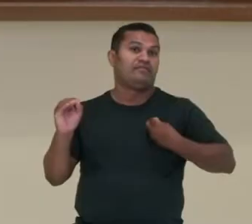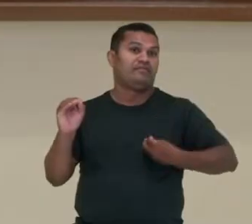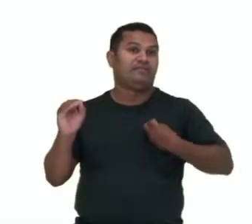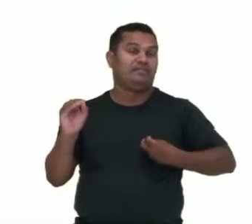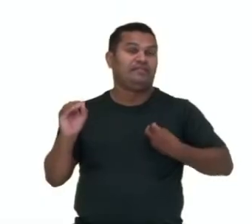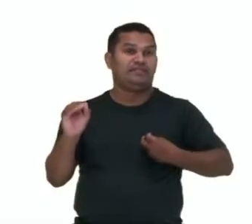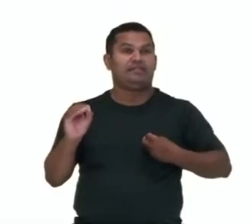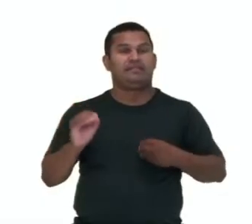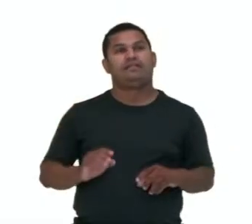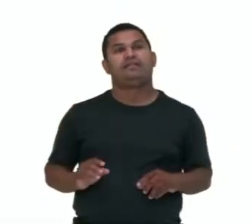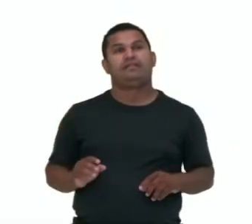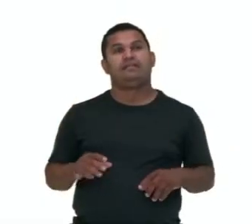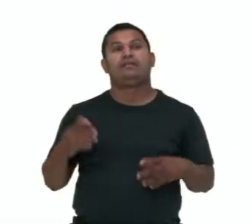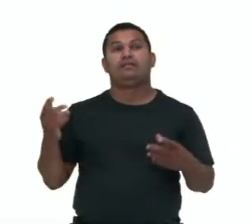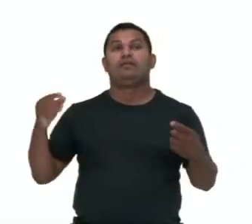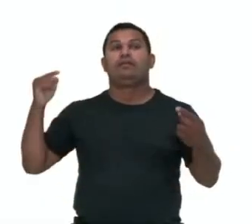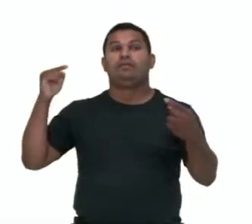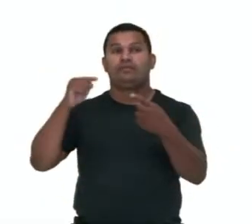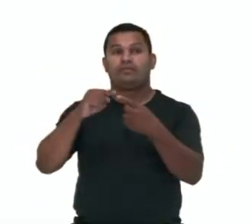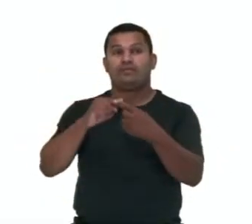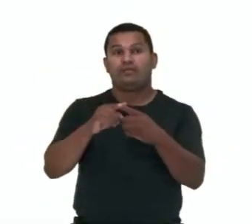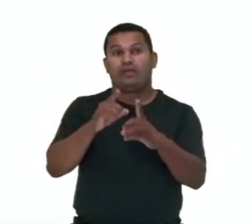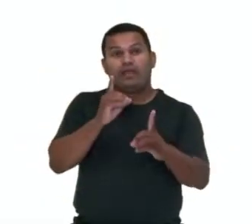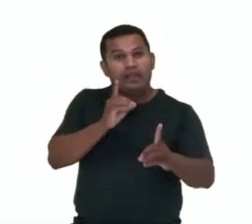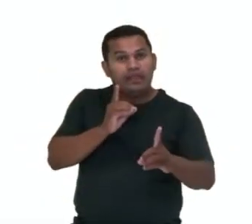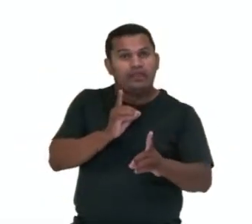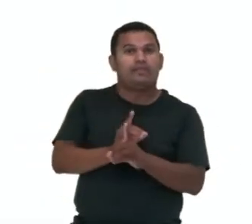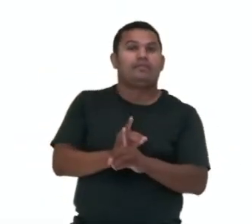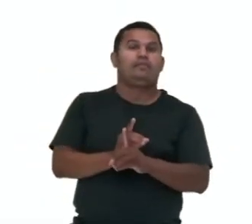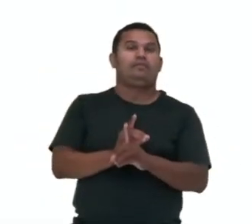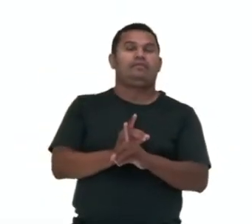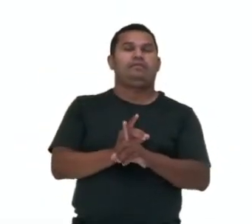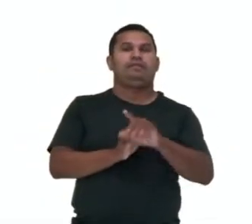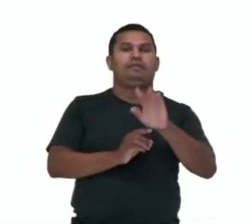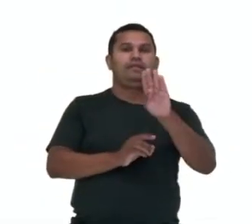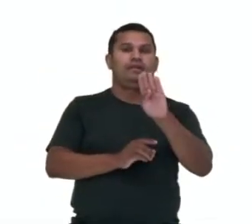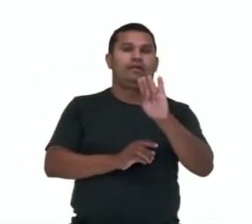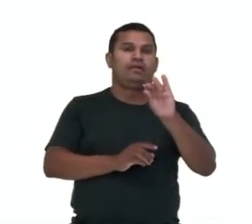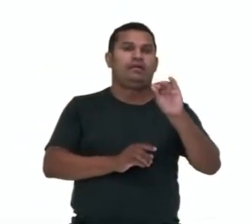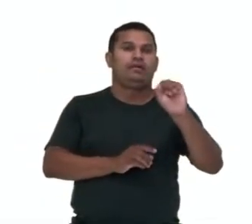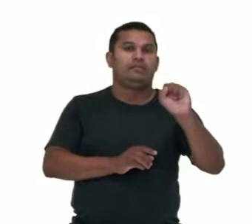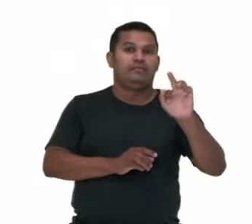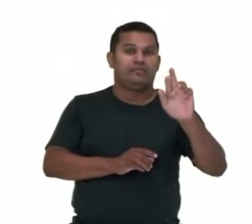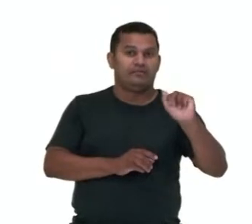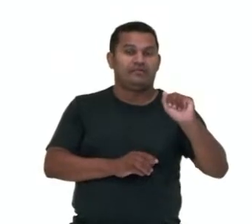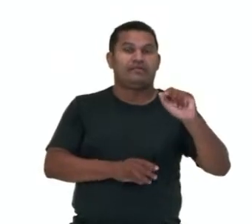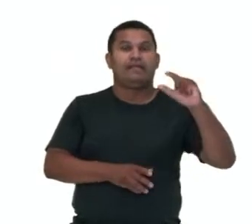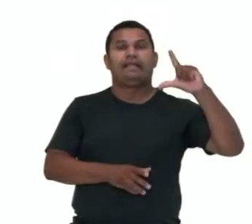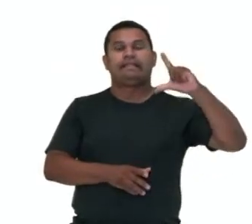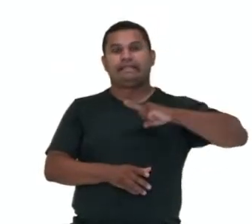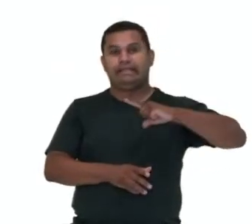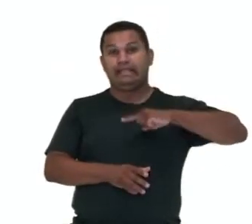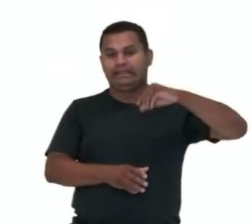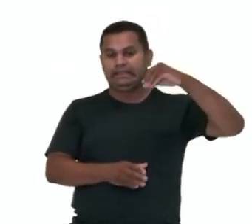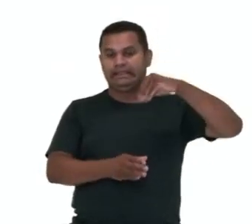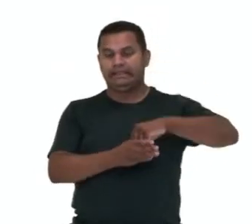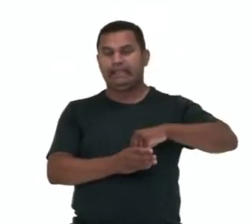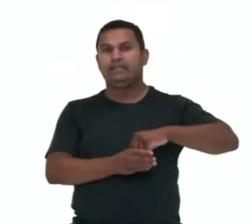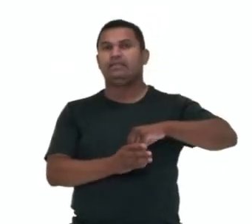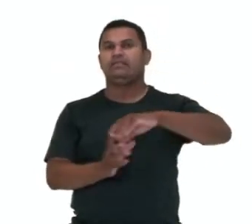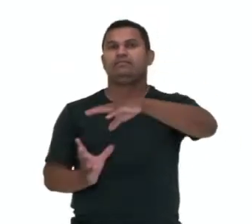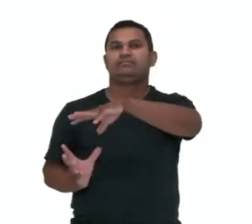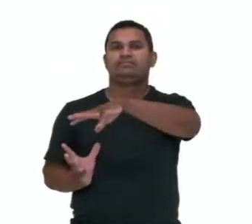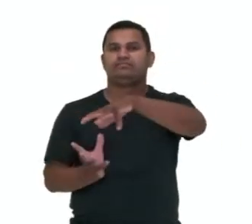da nossa aula, então, identificar que a biosfera está presente no planeta Terra e